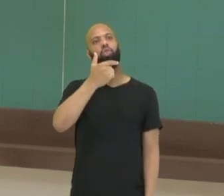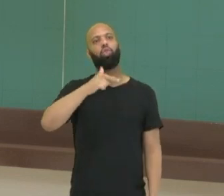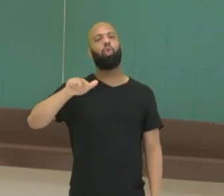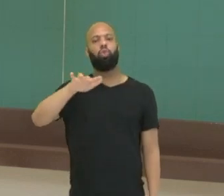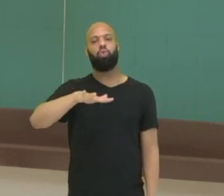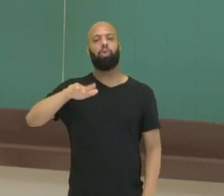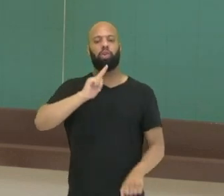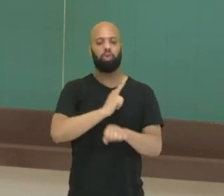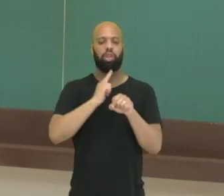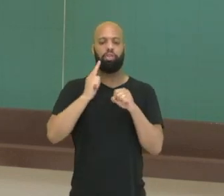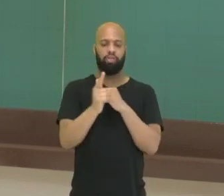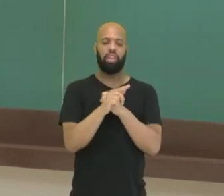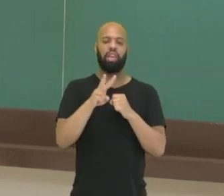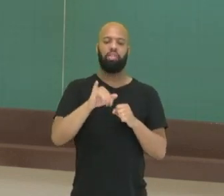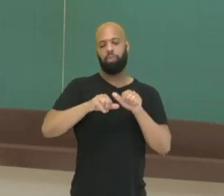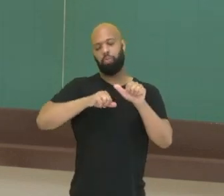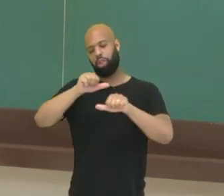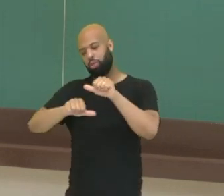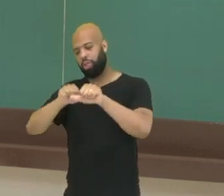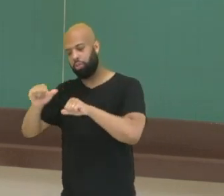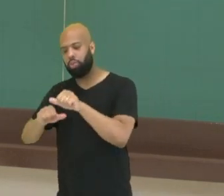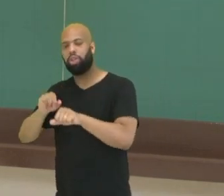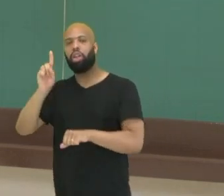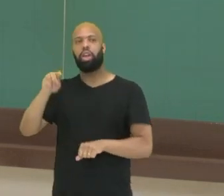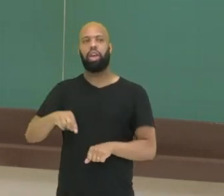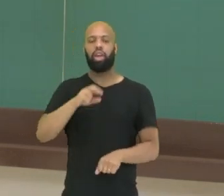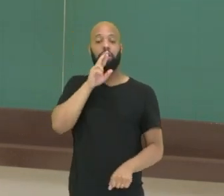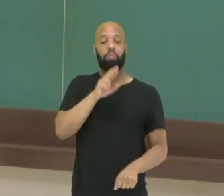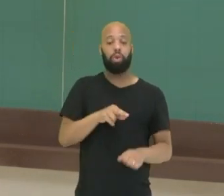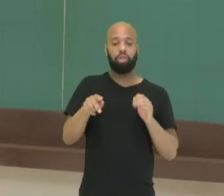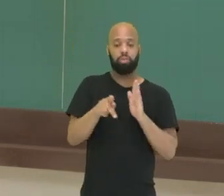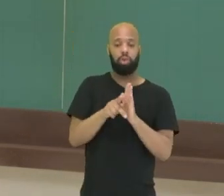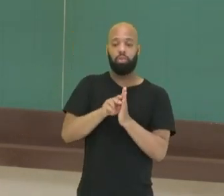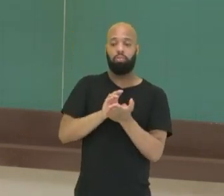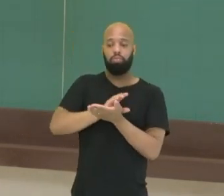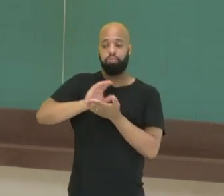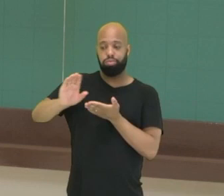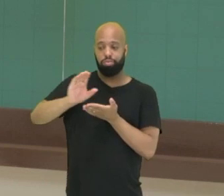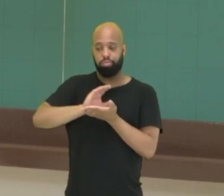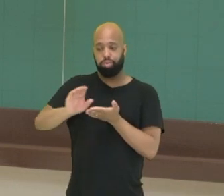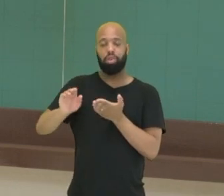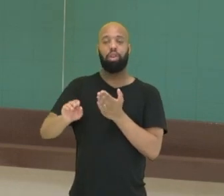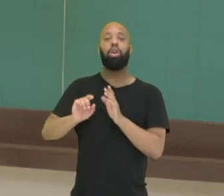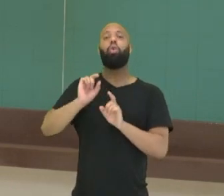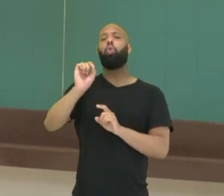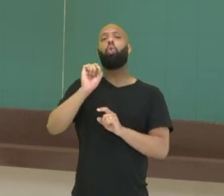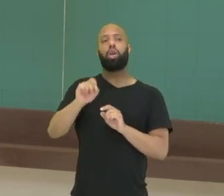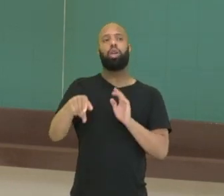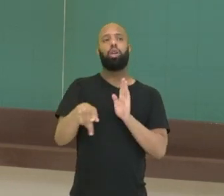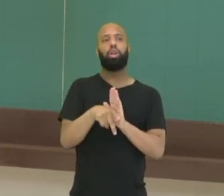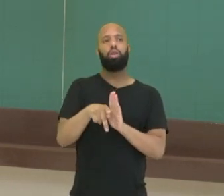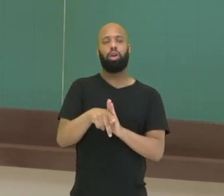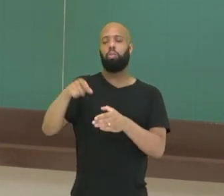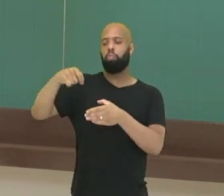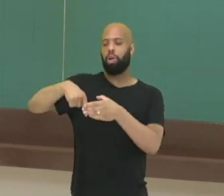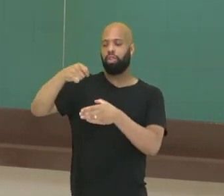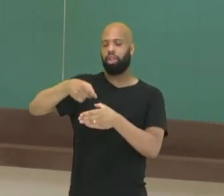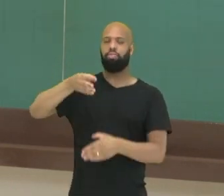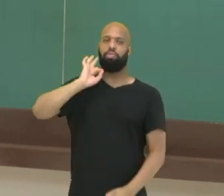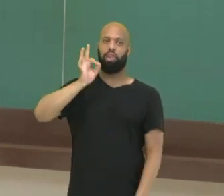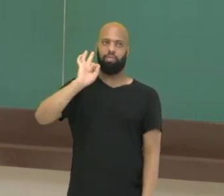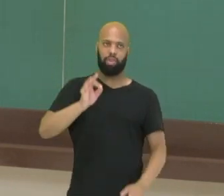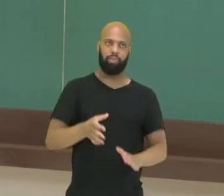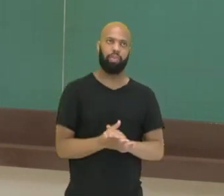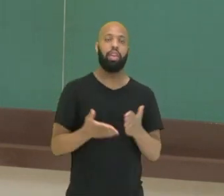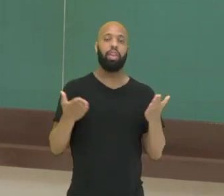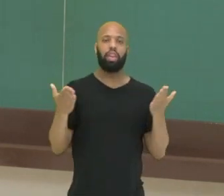espaço geográfico sendo modificado como resultado dos investimentos ali vindos, né, da produção de café. E